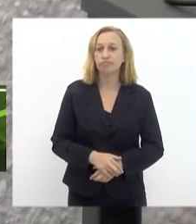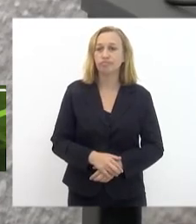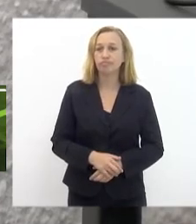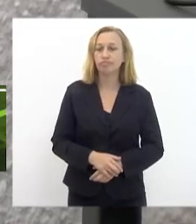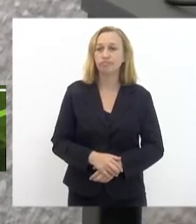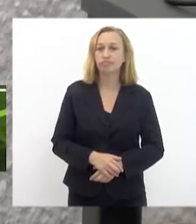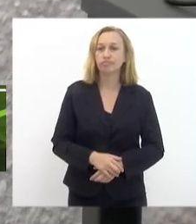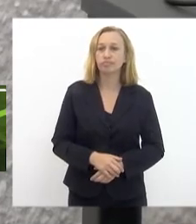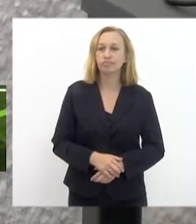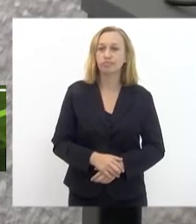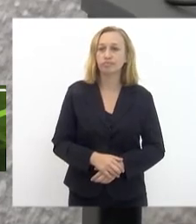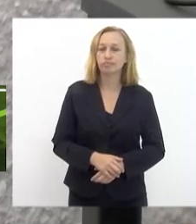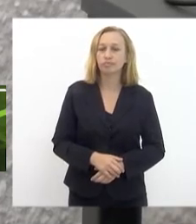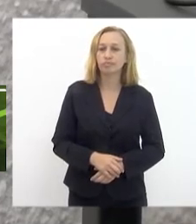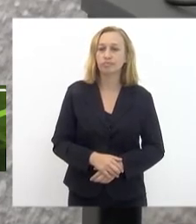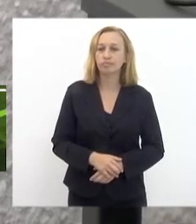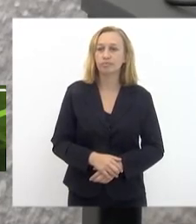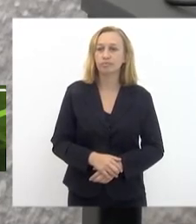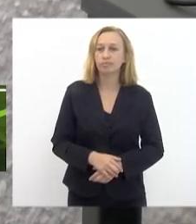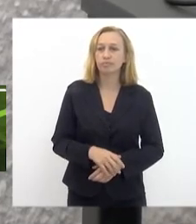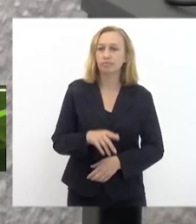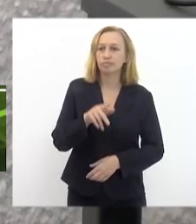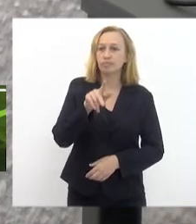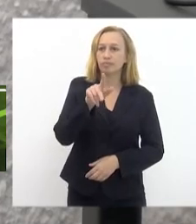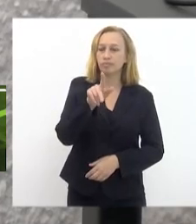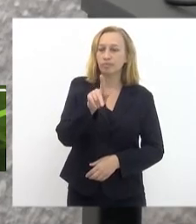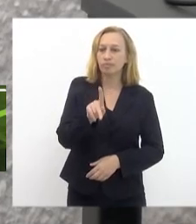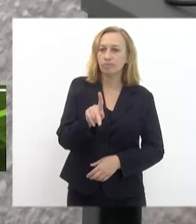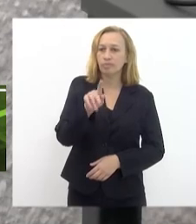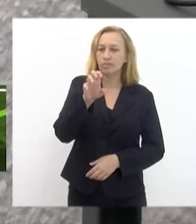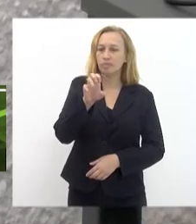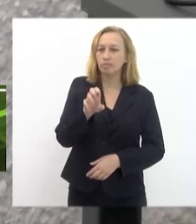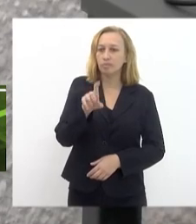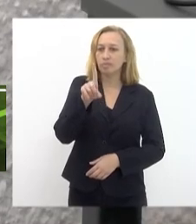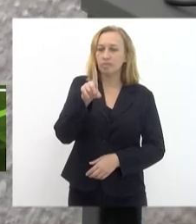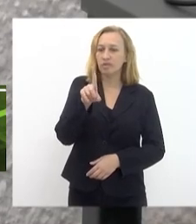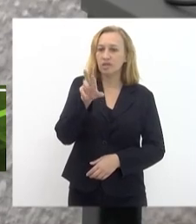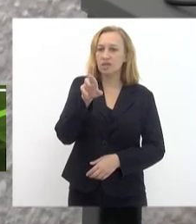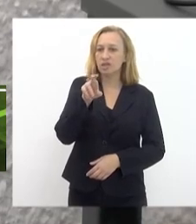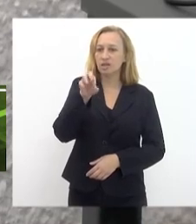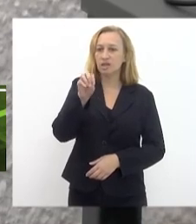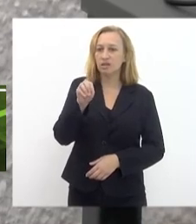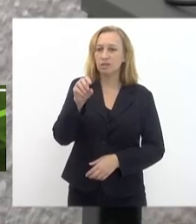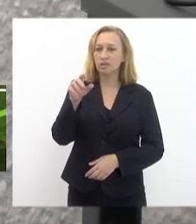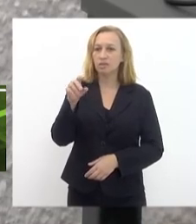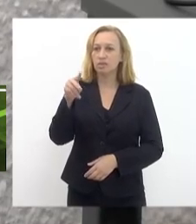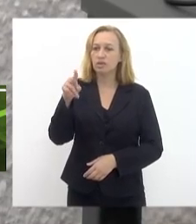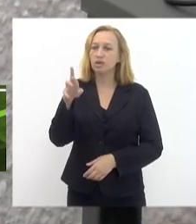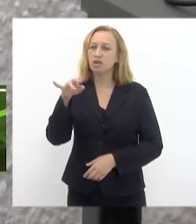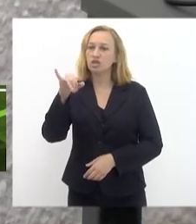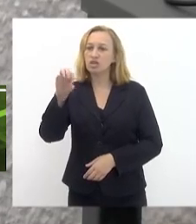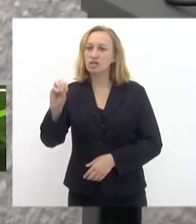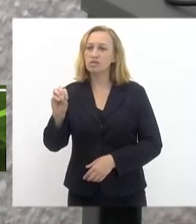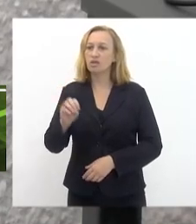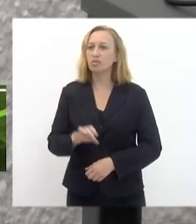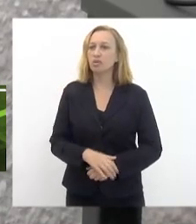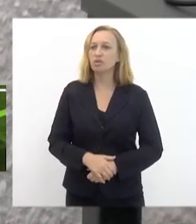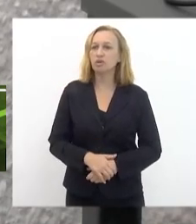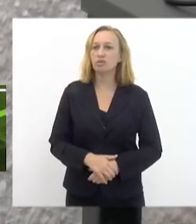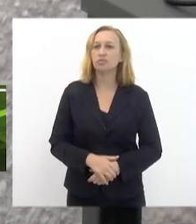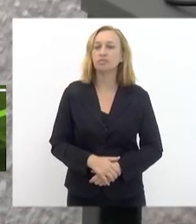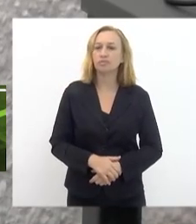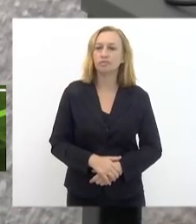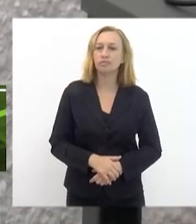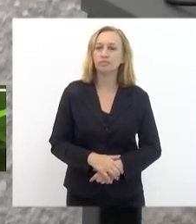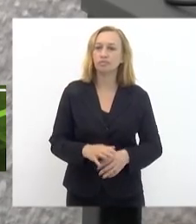Pedro do Rio Era longe veículo um caminhão gostava 2:10 para aí vai escolher e voltar não cabe